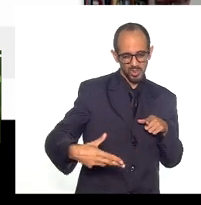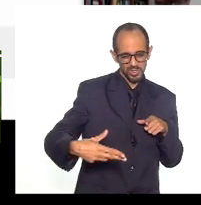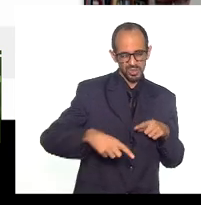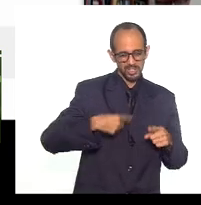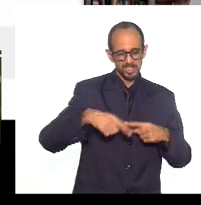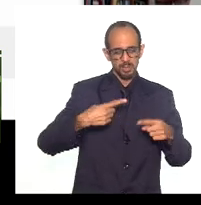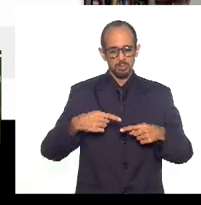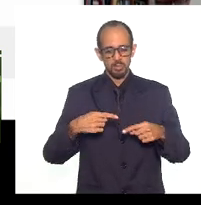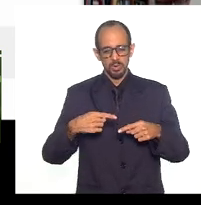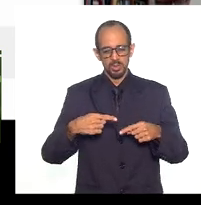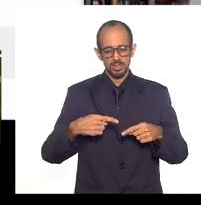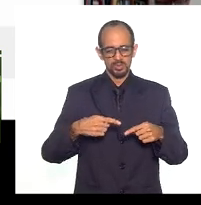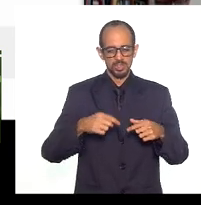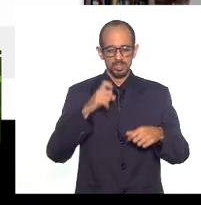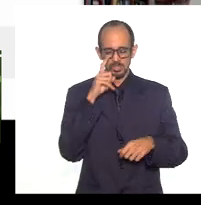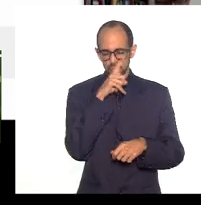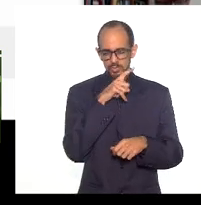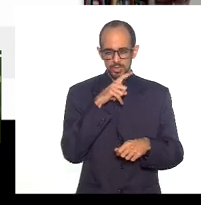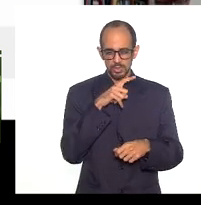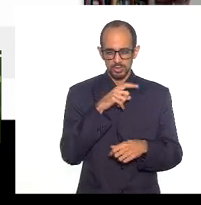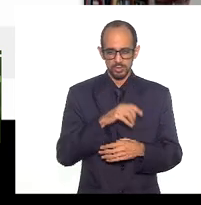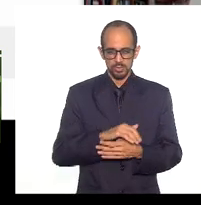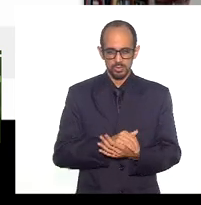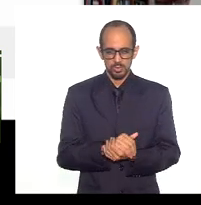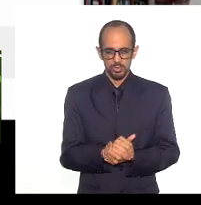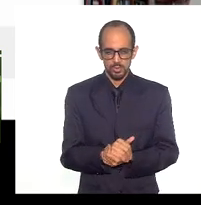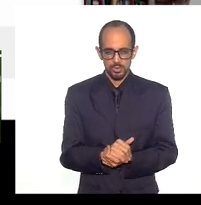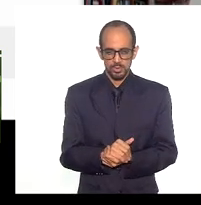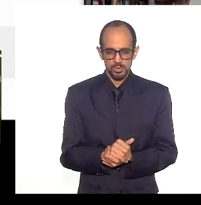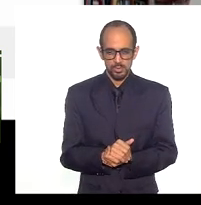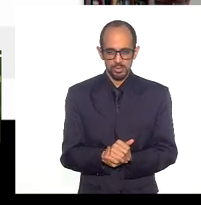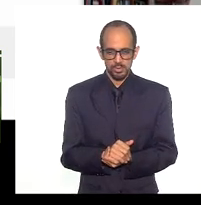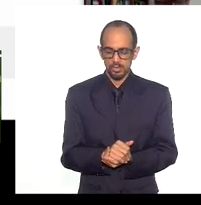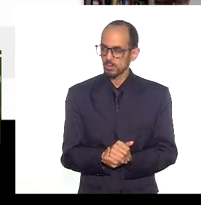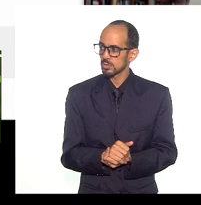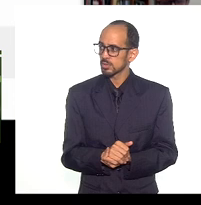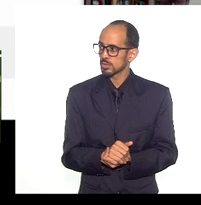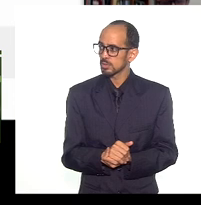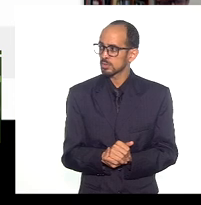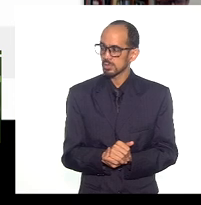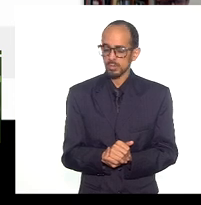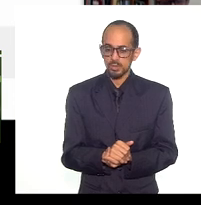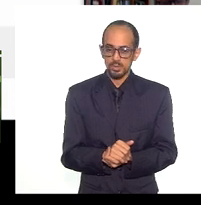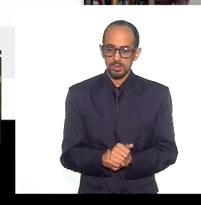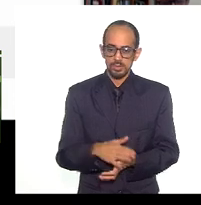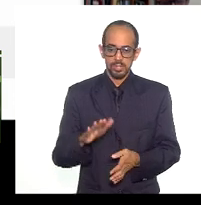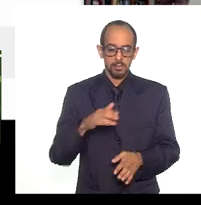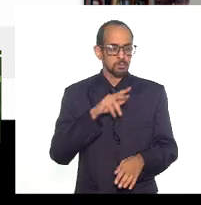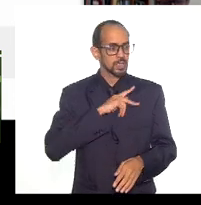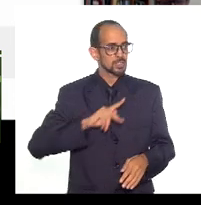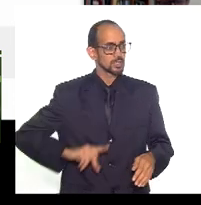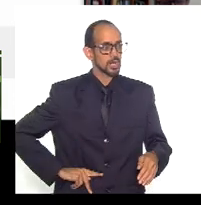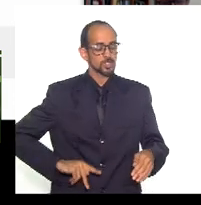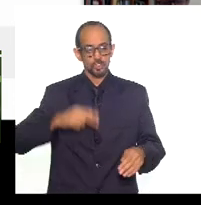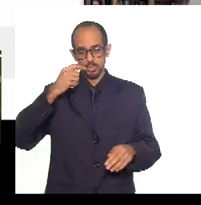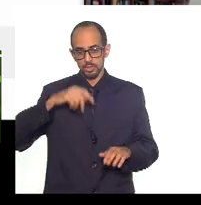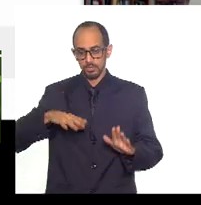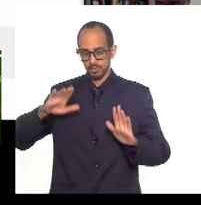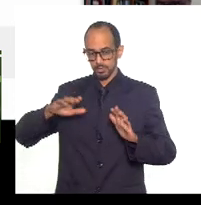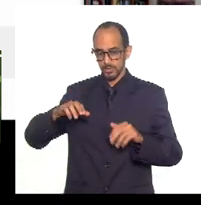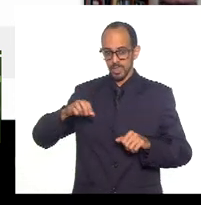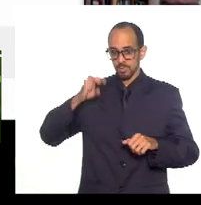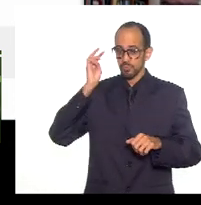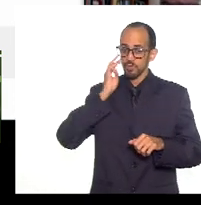na camisa, ou é melhor... Será? Presidente, tem alguém com o áudio aberto? Está atrapalhando sua